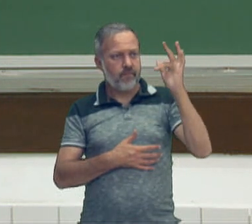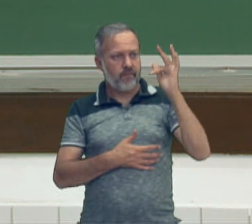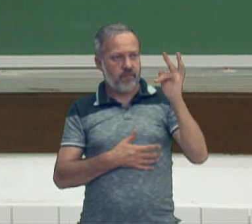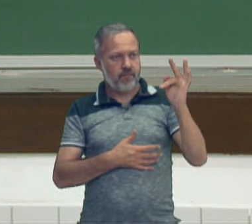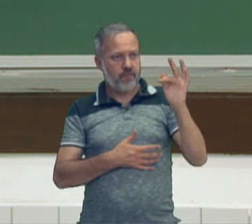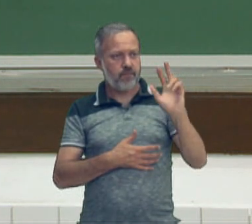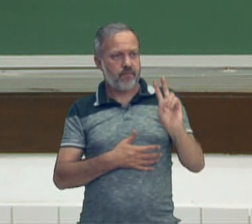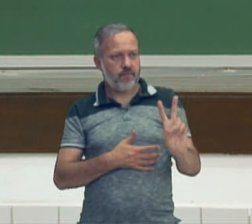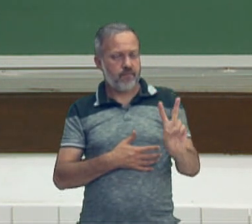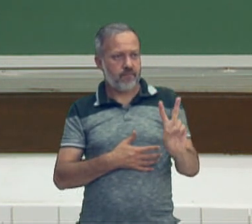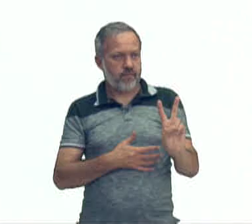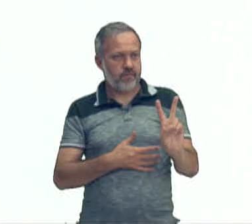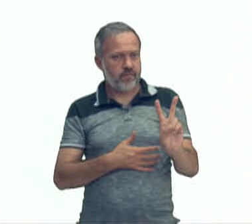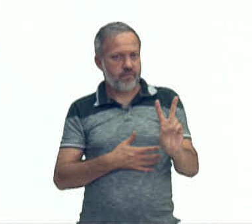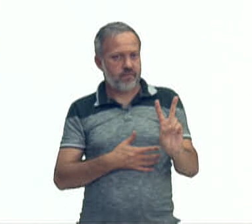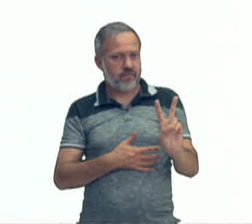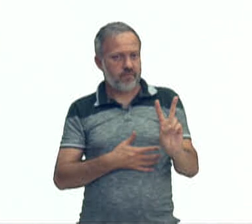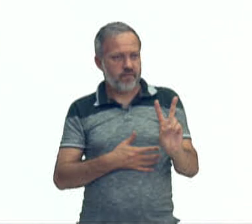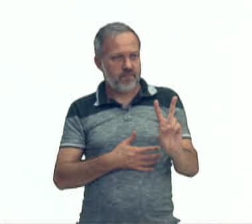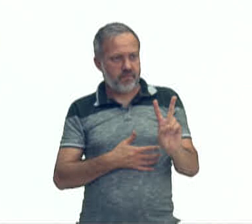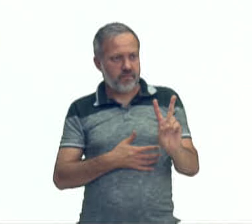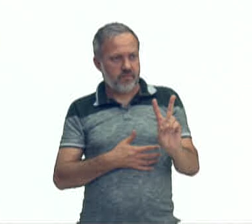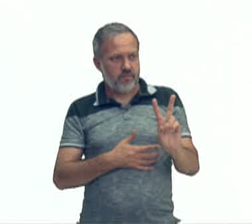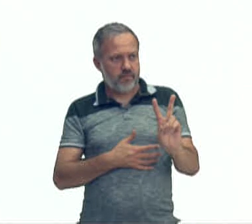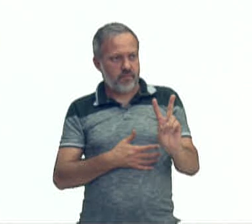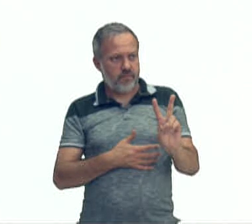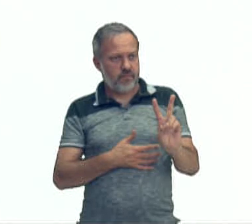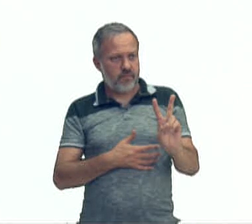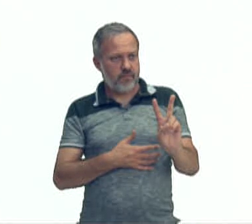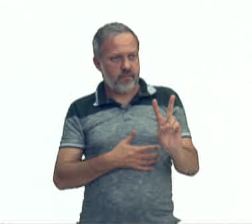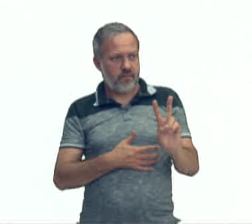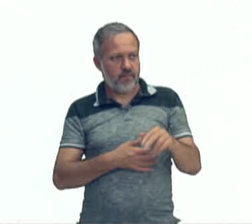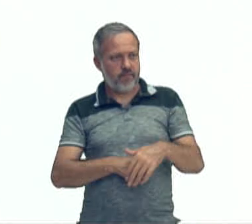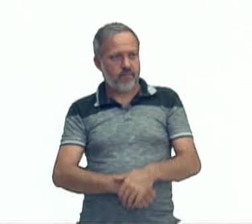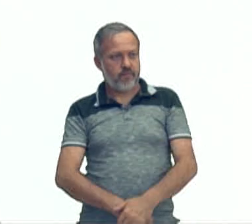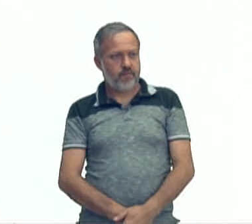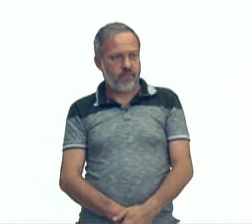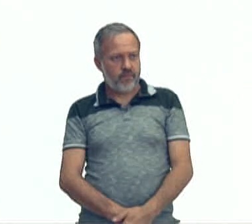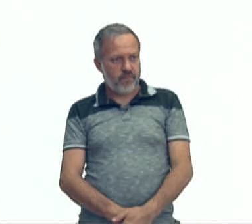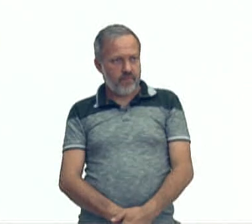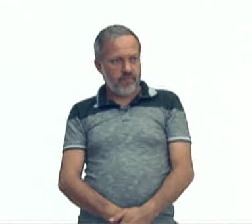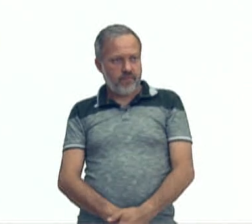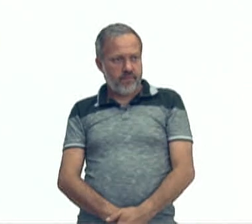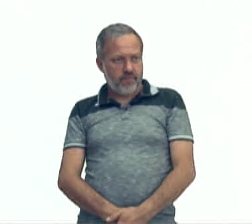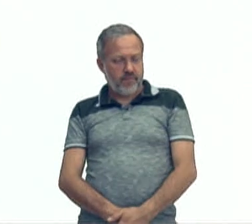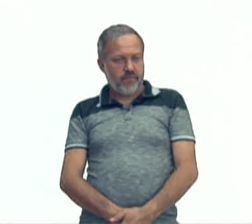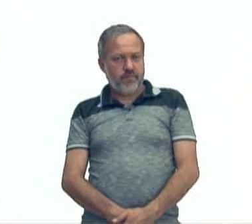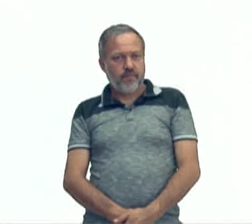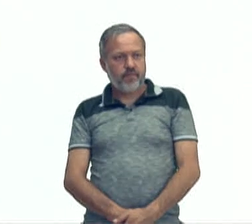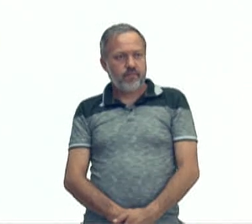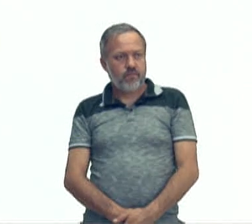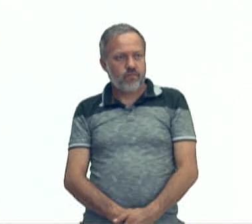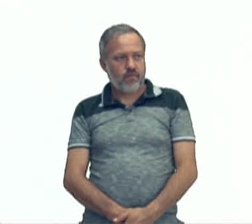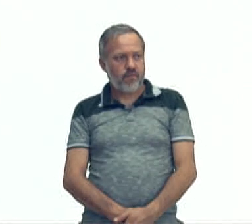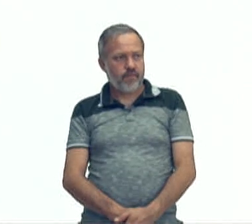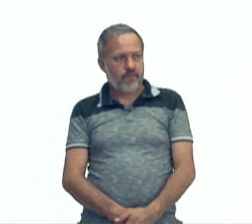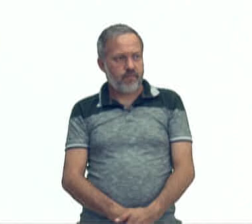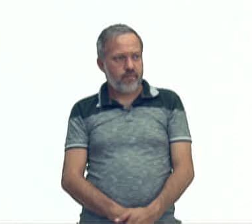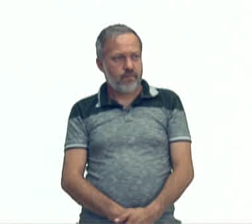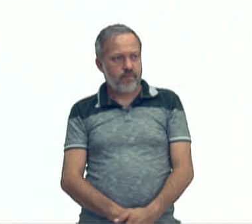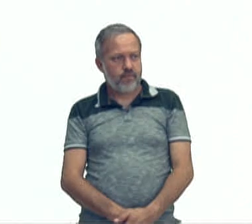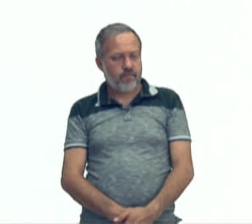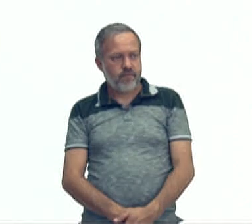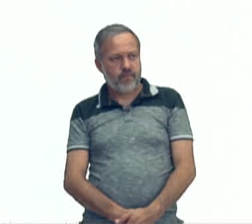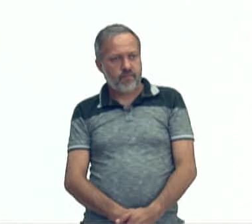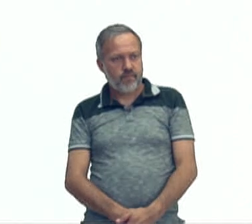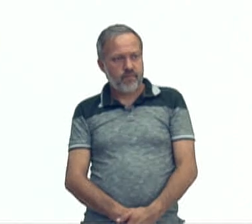FV? Isso, muito bem. FV. Falsa primeira, falsa segunda e V. Cara, eu queria que você fizesse